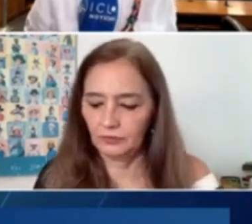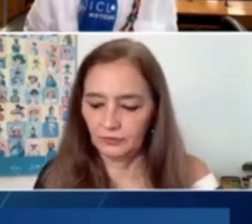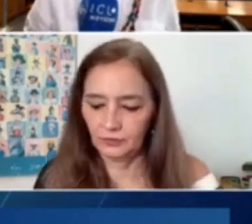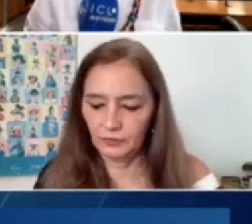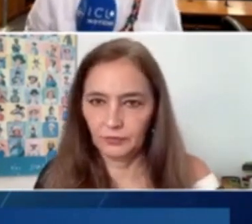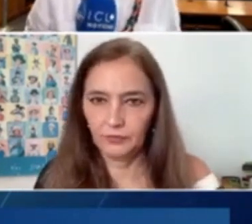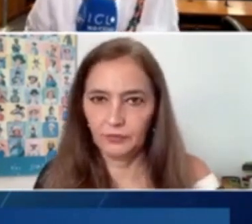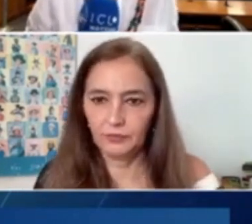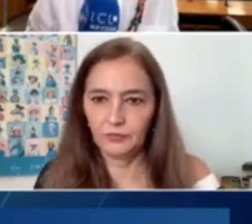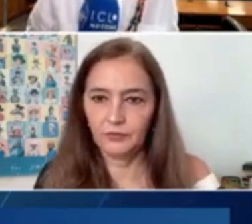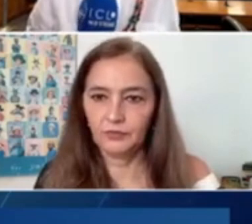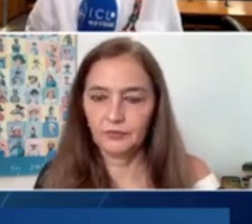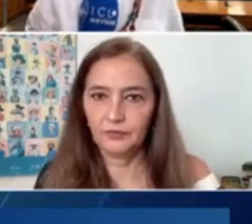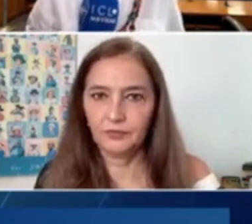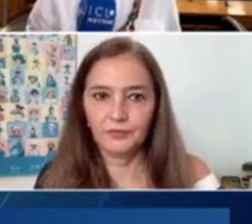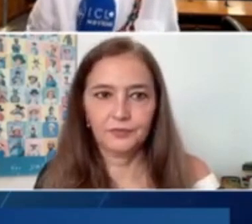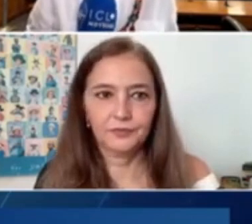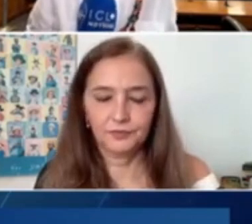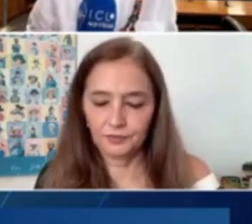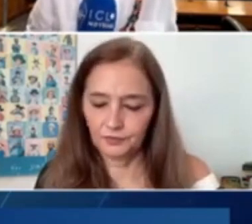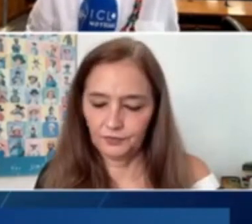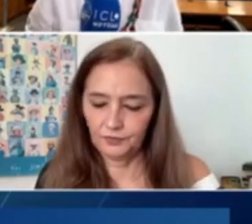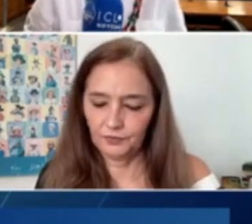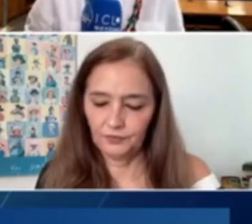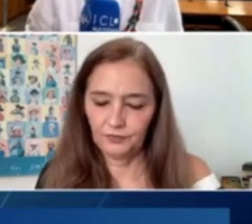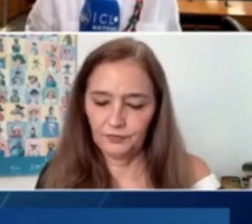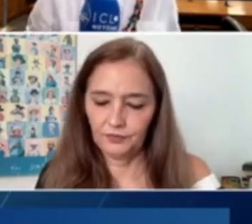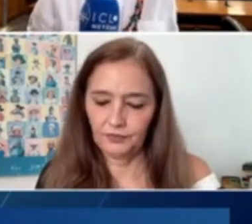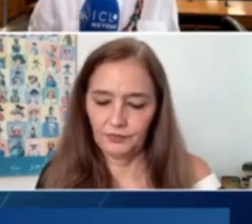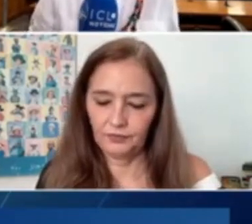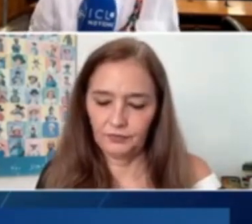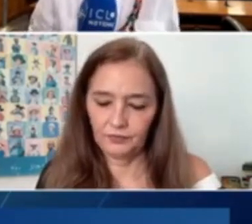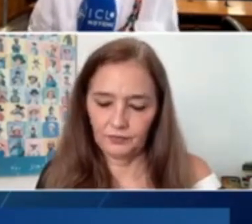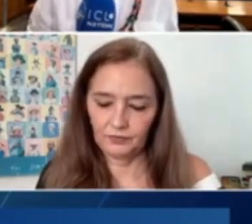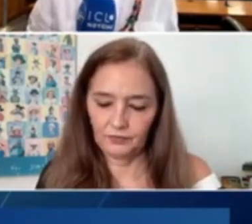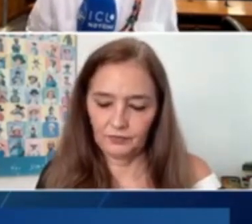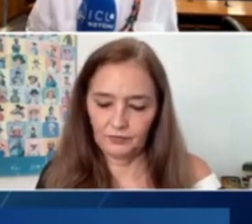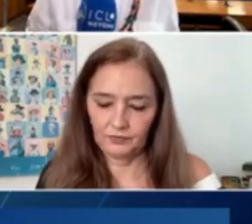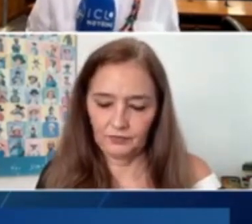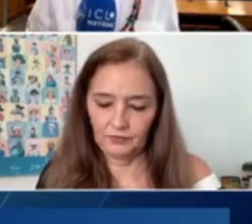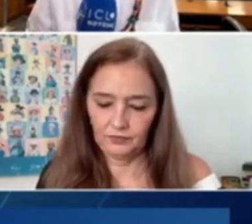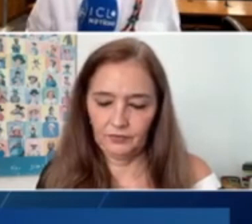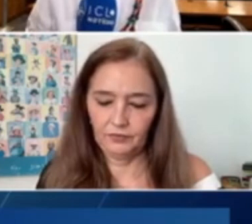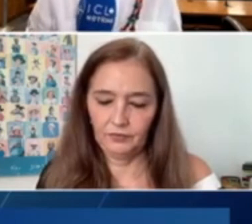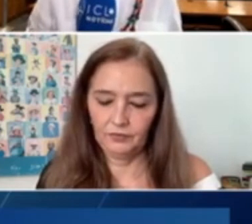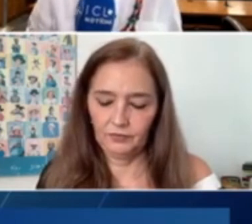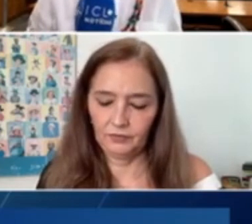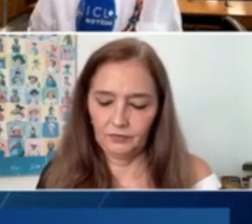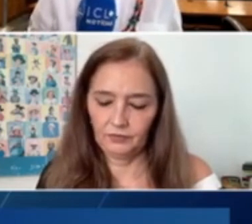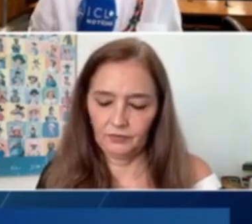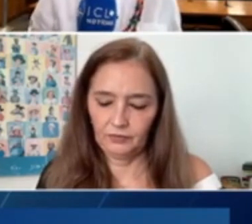Salles não foi a lugar nenhum, tentou criminalizar o principal movimento que existe no Brasil, que é o MST,